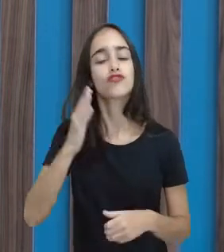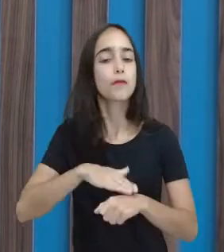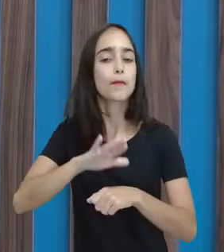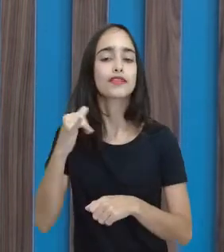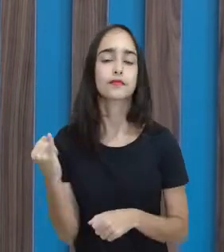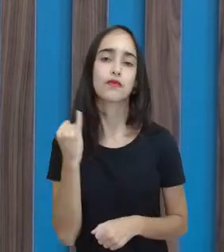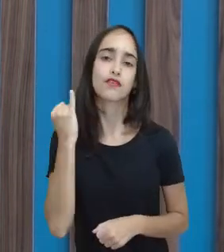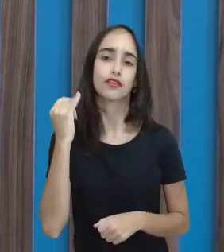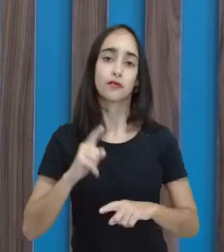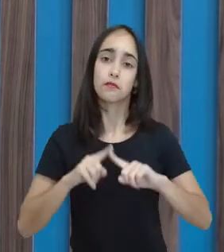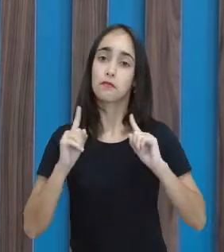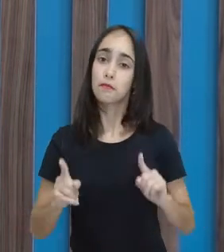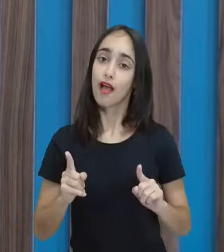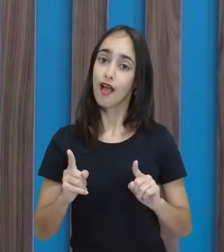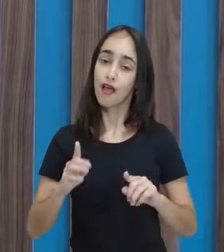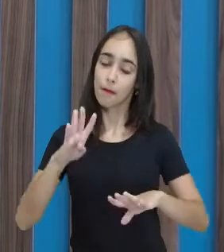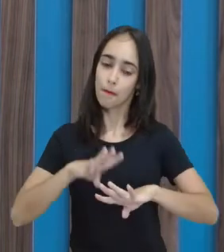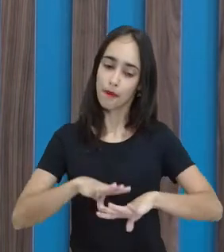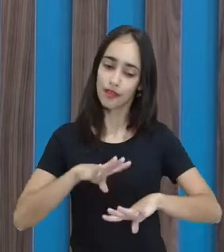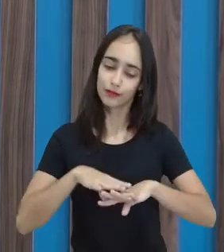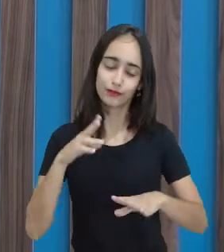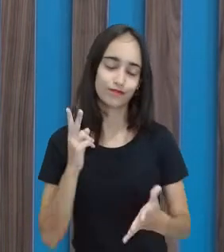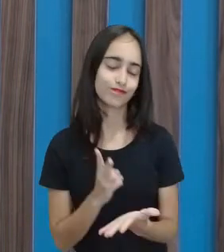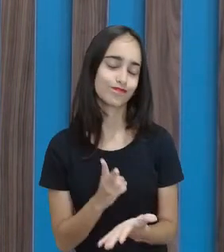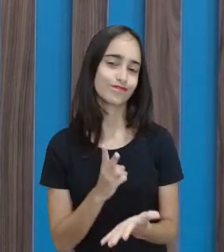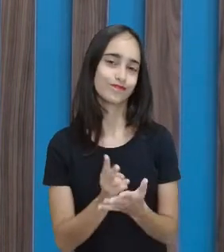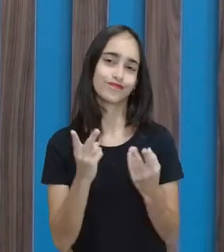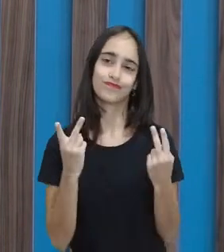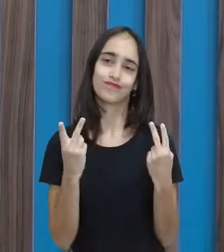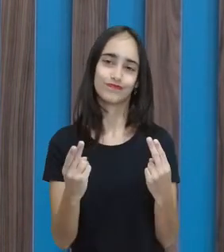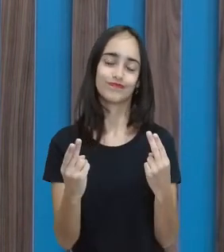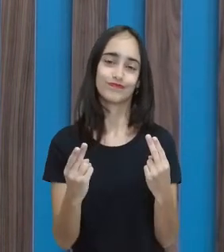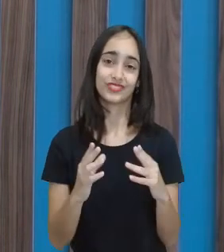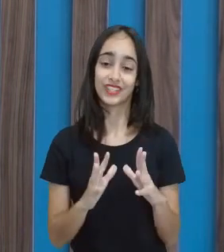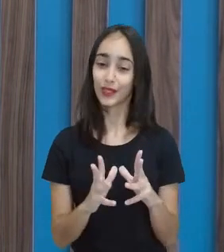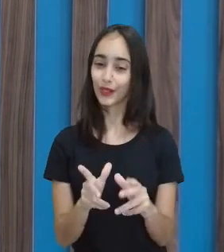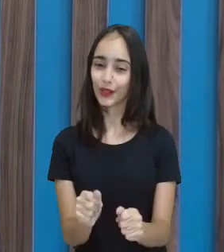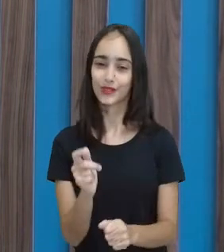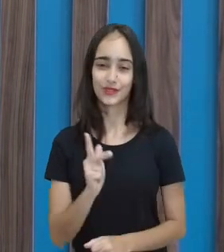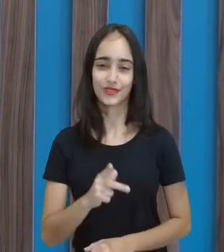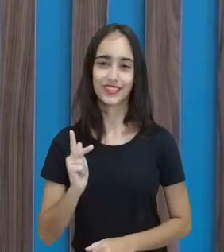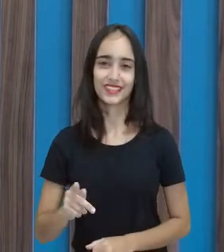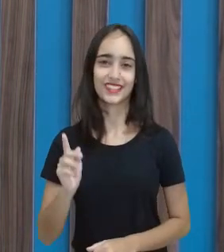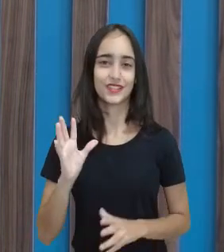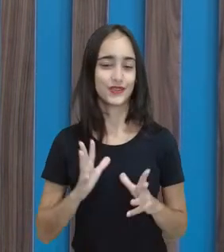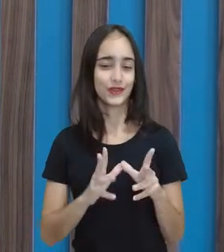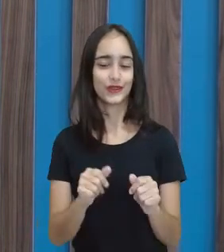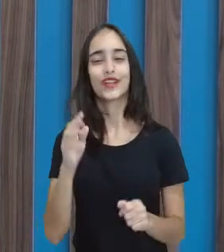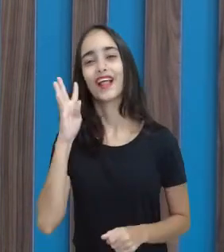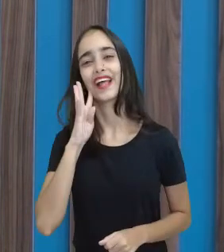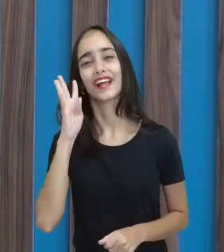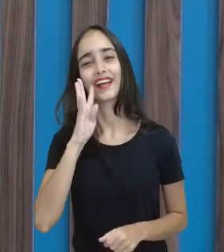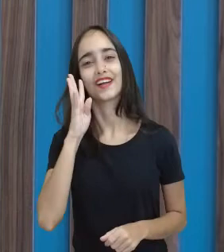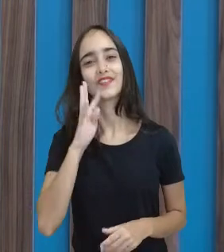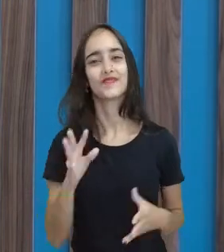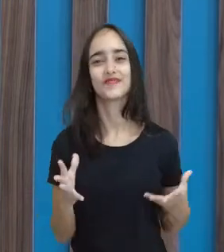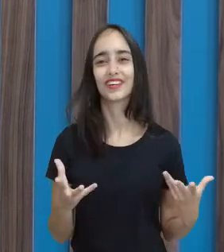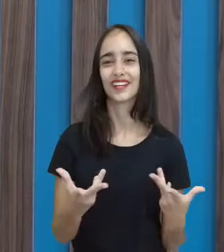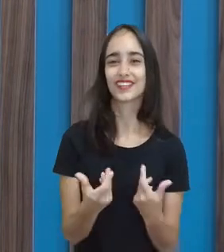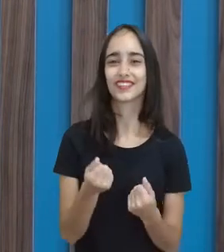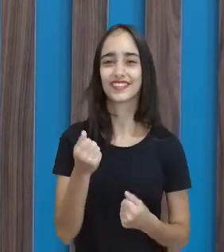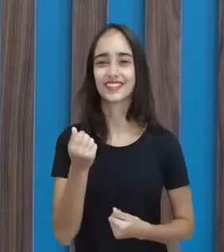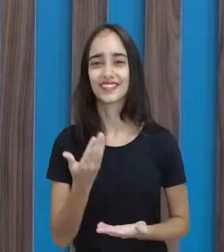mesma. E todos os professores são, super legais. Excelente aula,